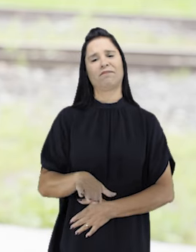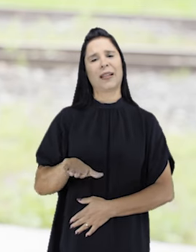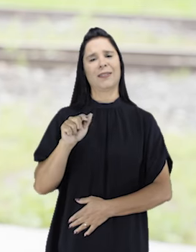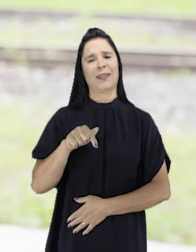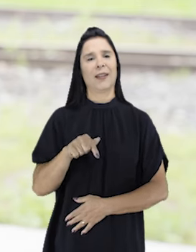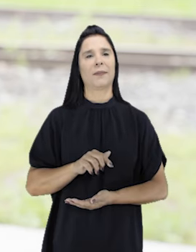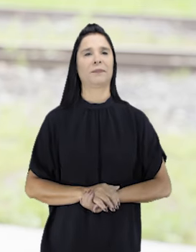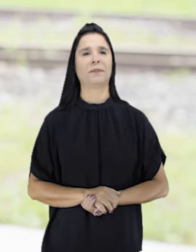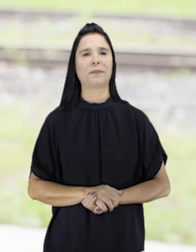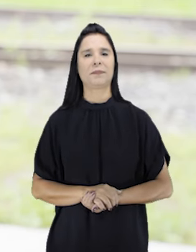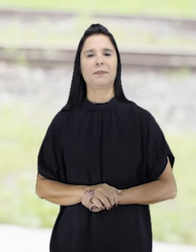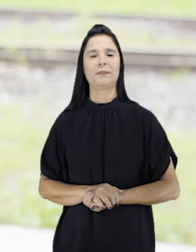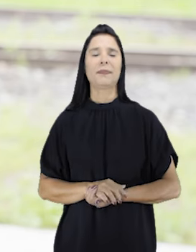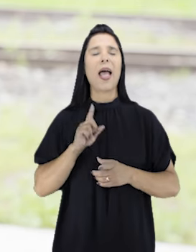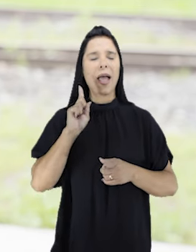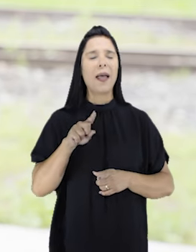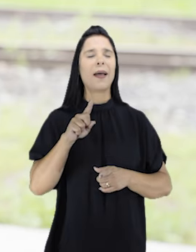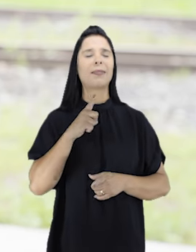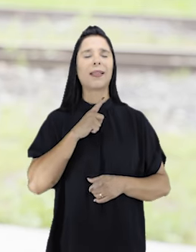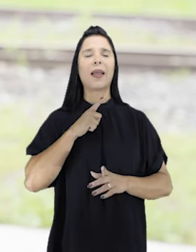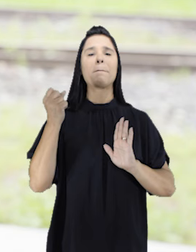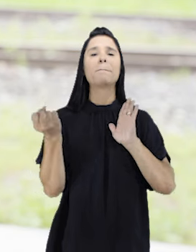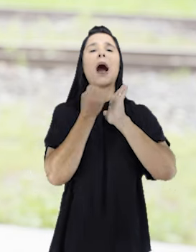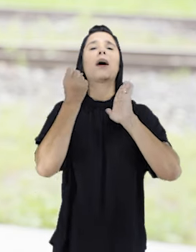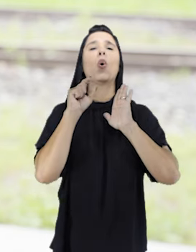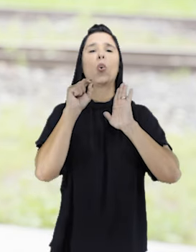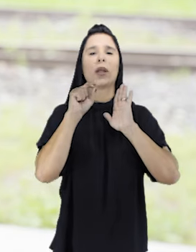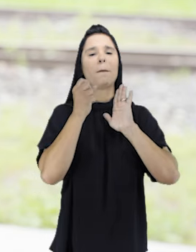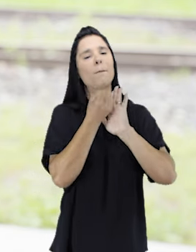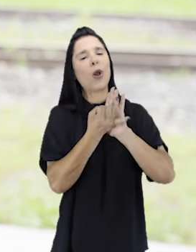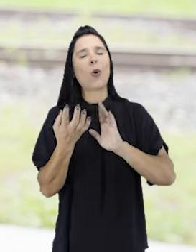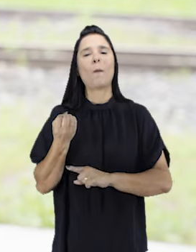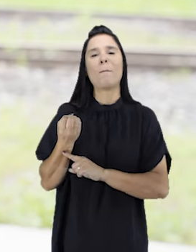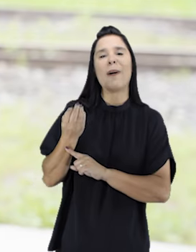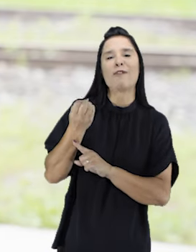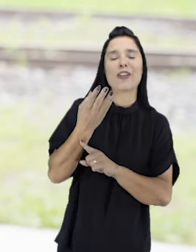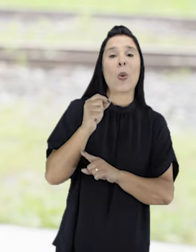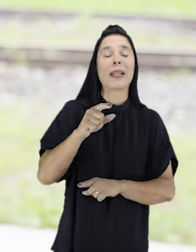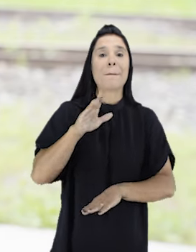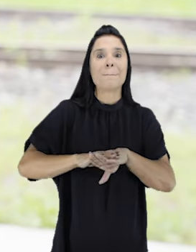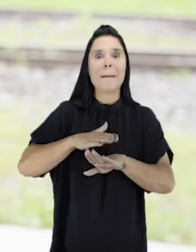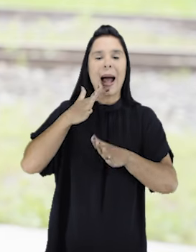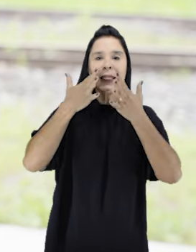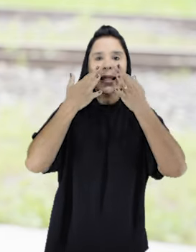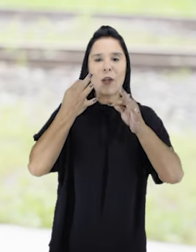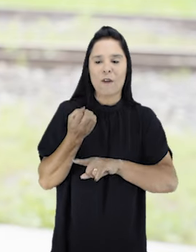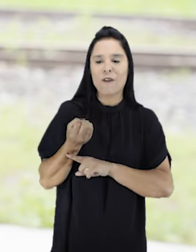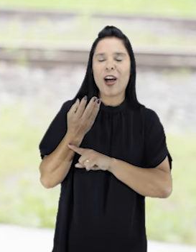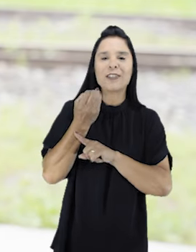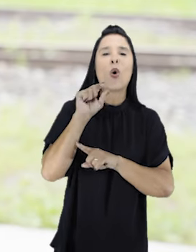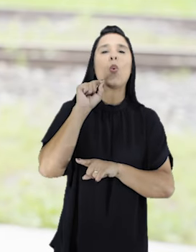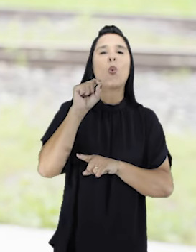aqui, ela é marcada por algumas viagens. E o que mais me chamava a atenção